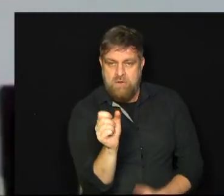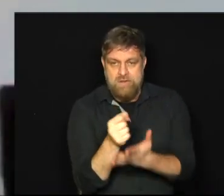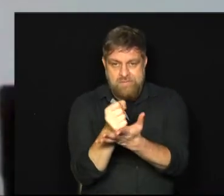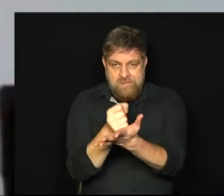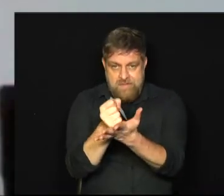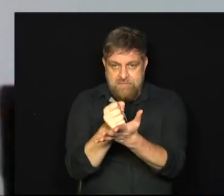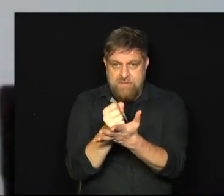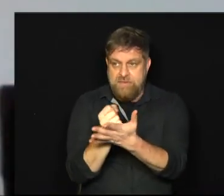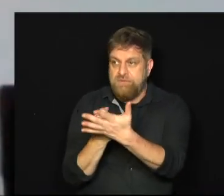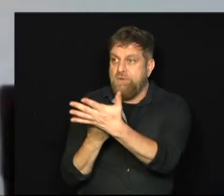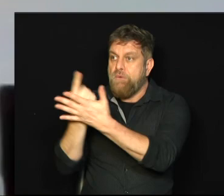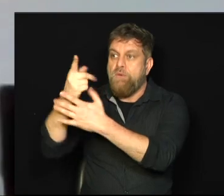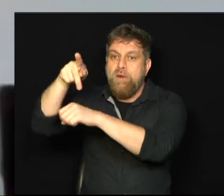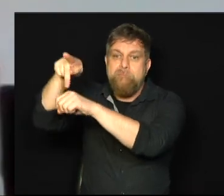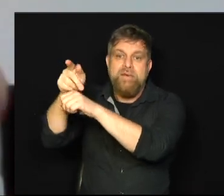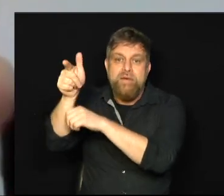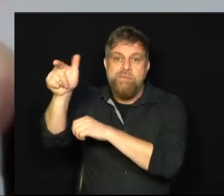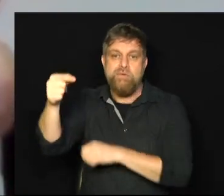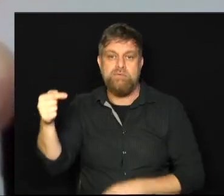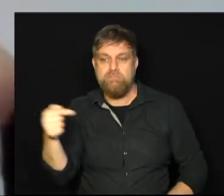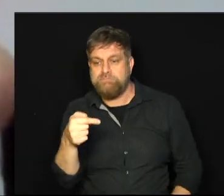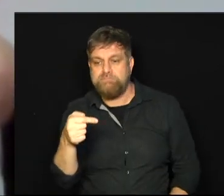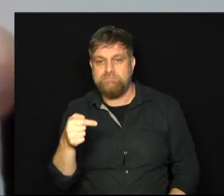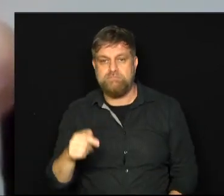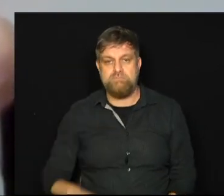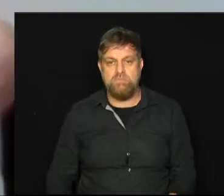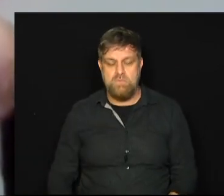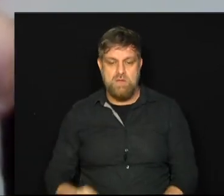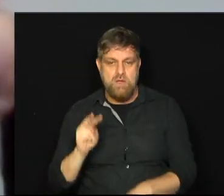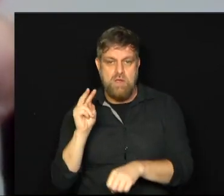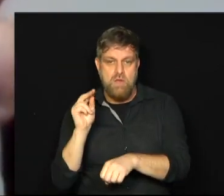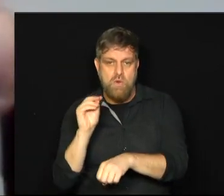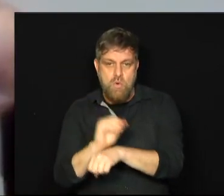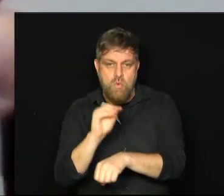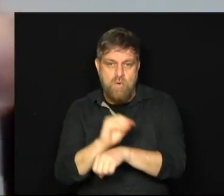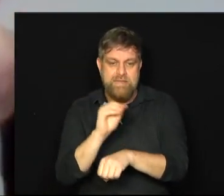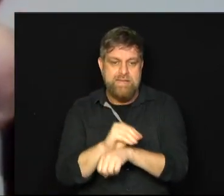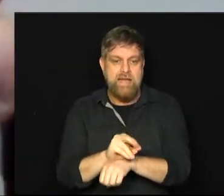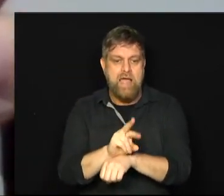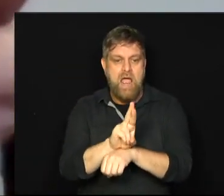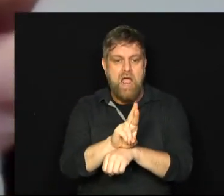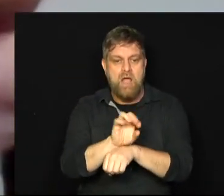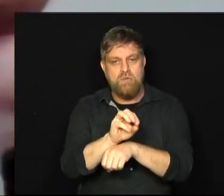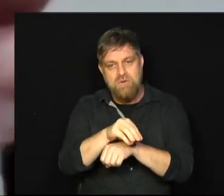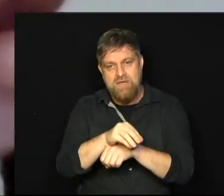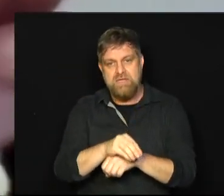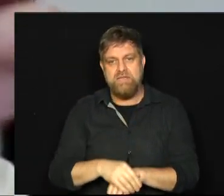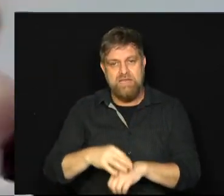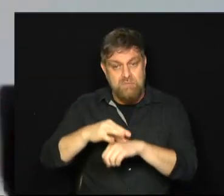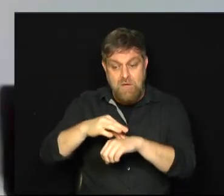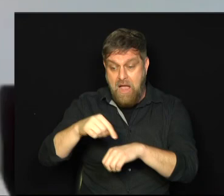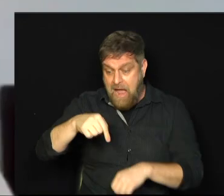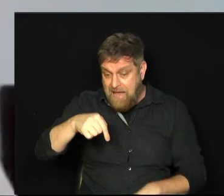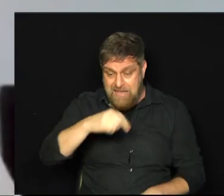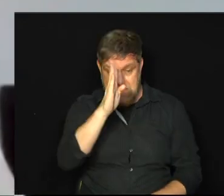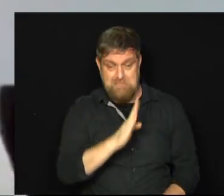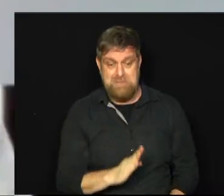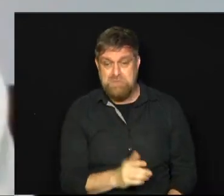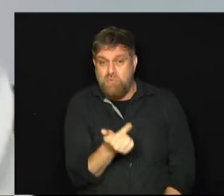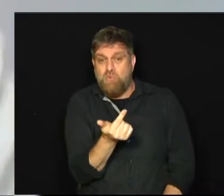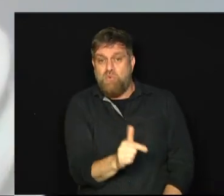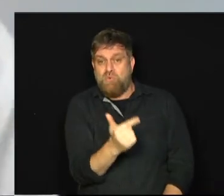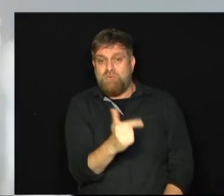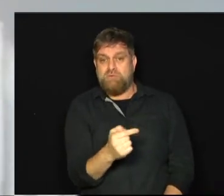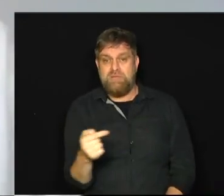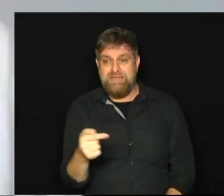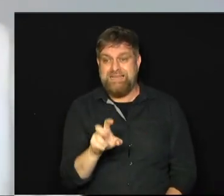remedinho chamado Cosmegen, que é para tratar tumor de rim, tumor de músculo, porque não tem no Brasil. Há